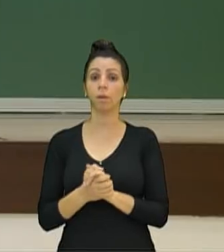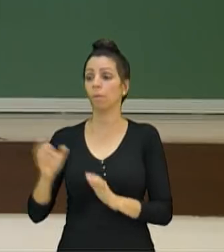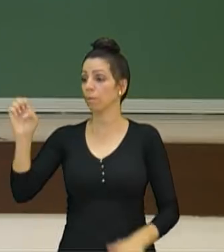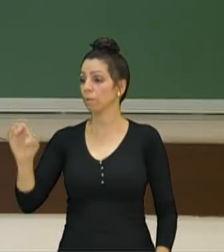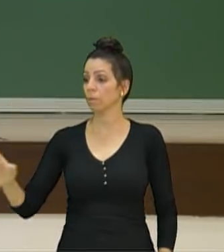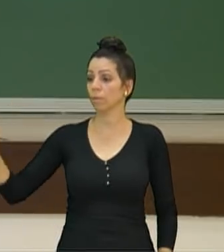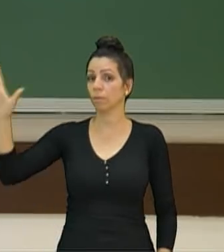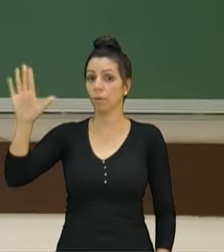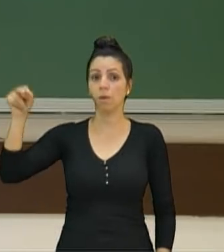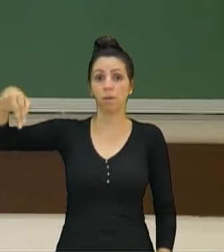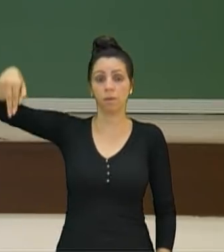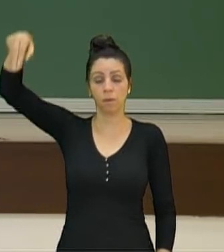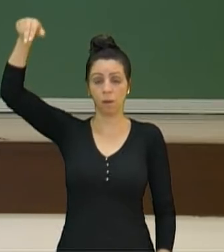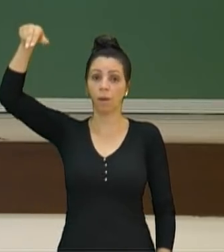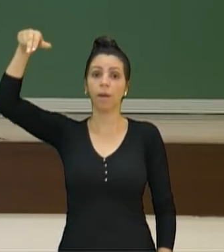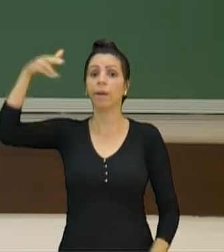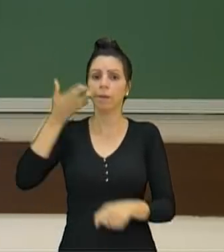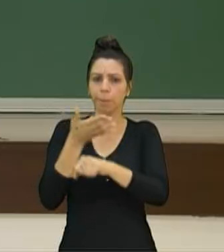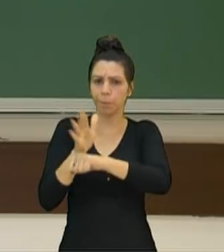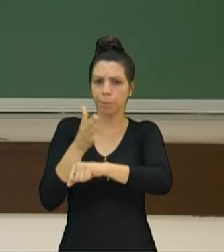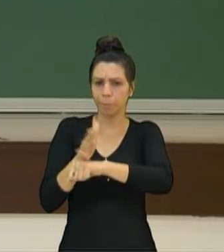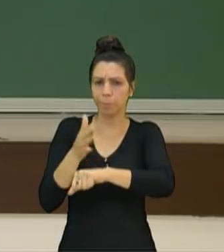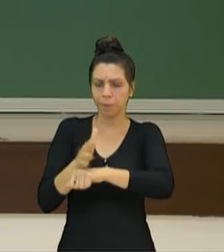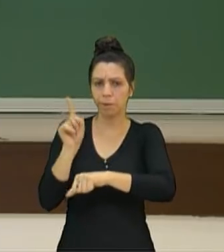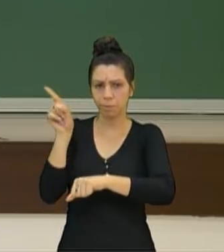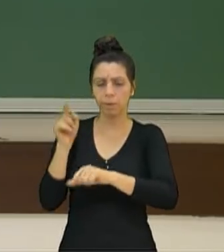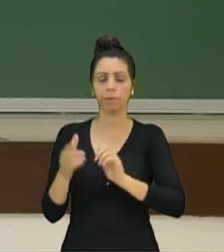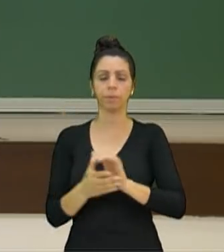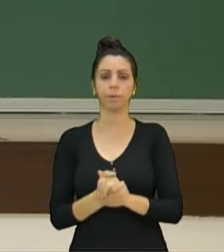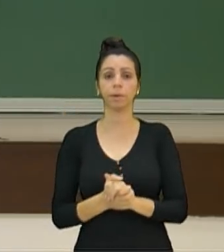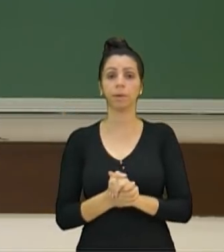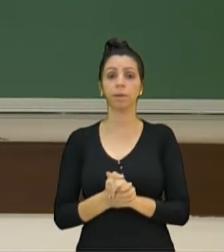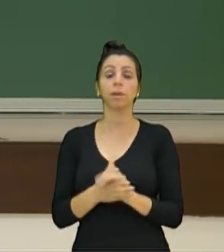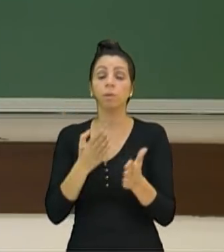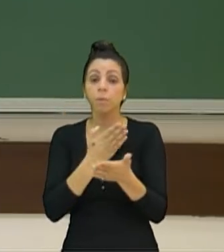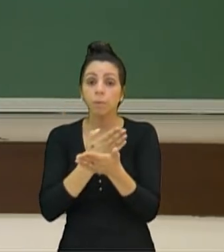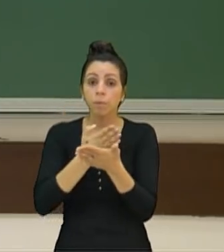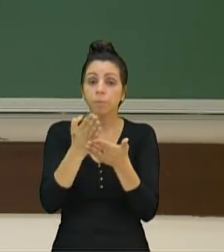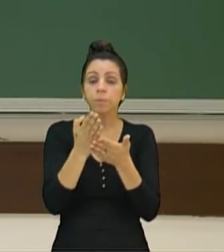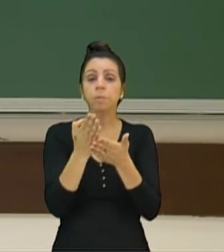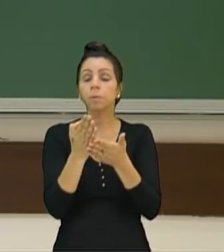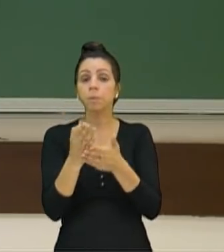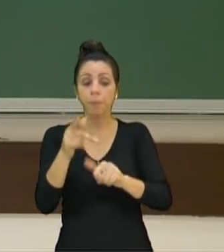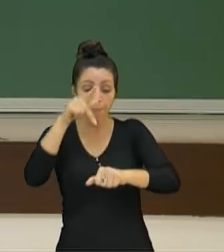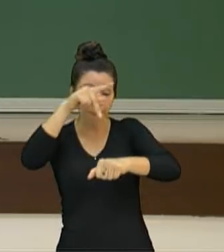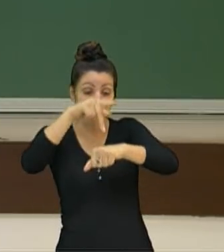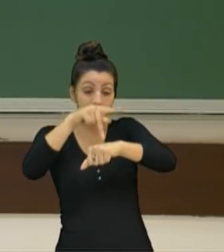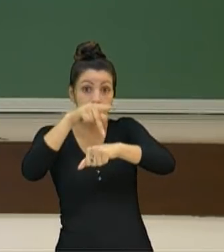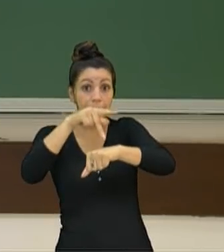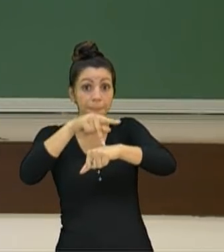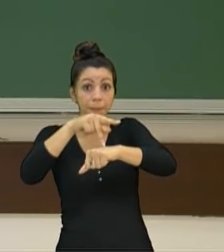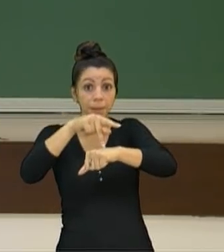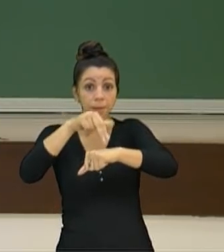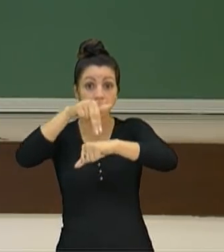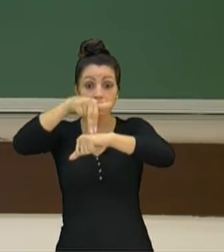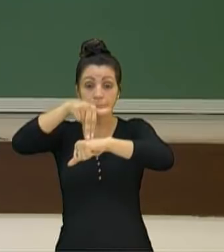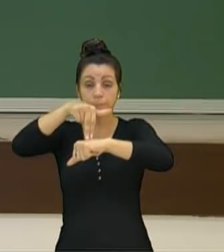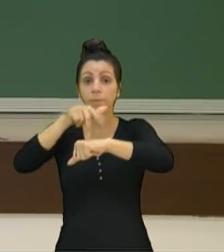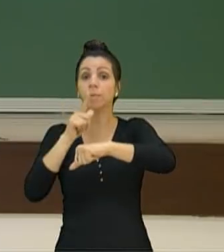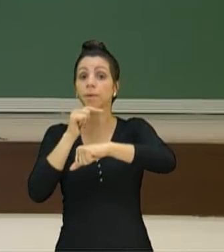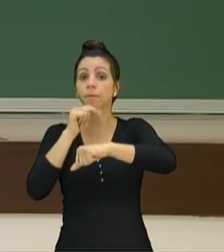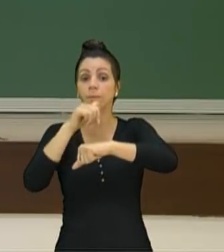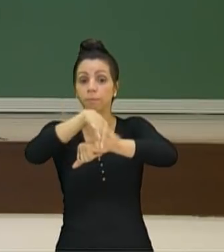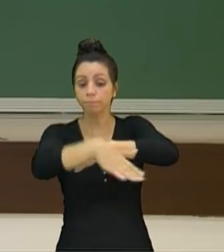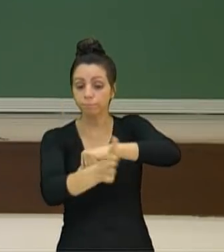Europa. Então, o esporte começou nessa atividade de saltar de rochedos em direção ao